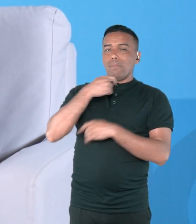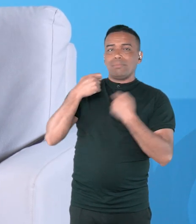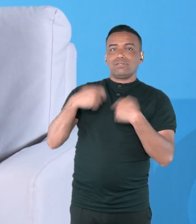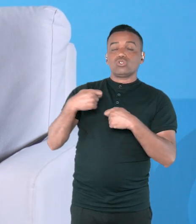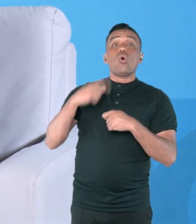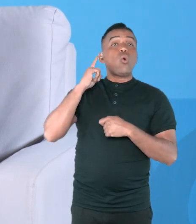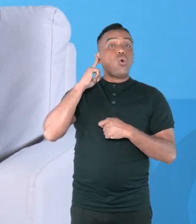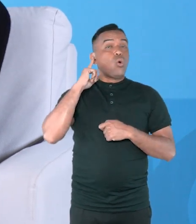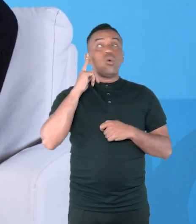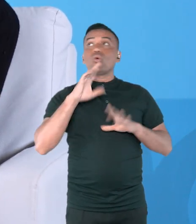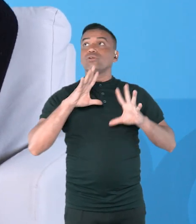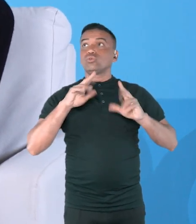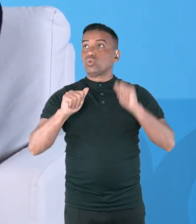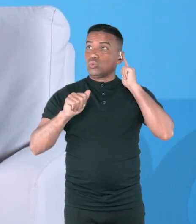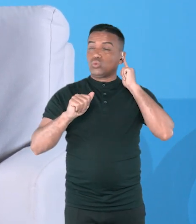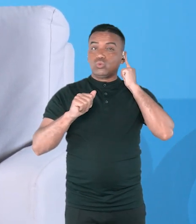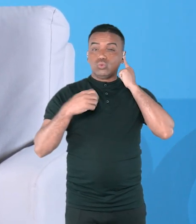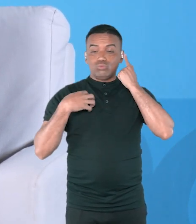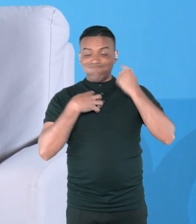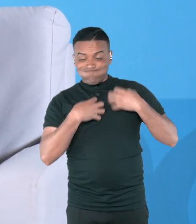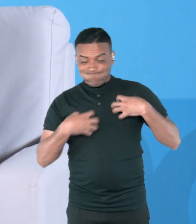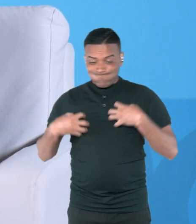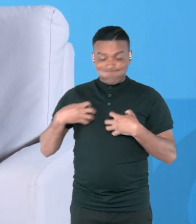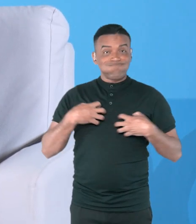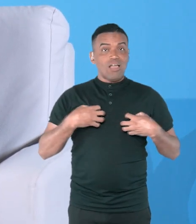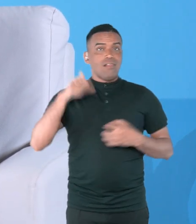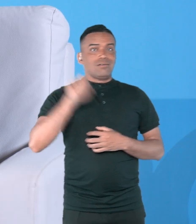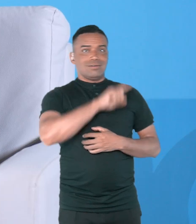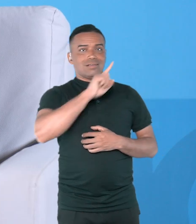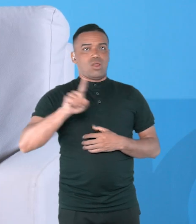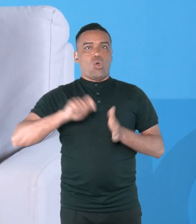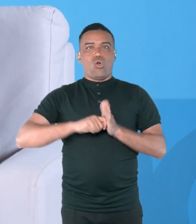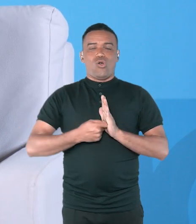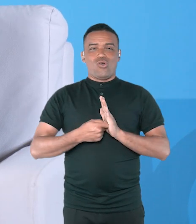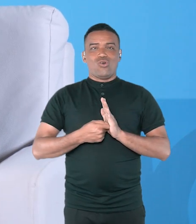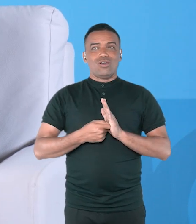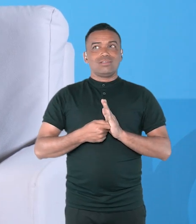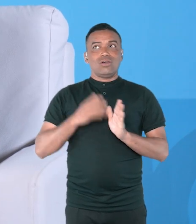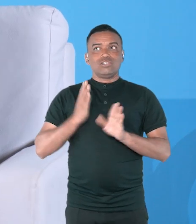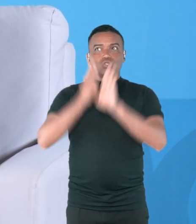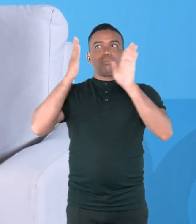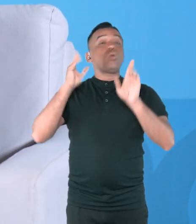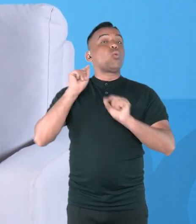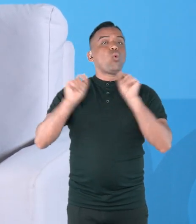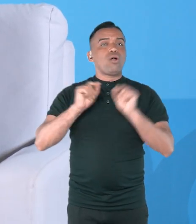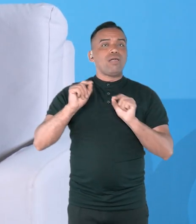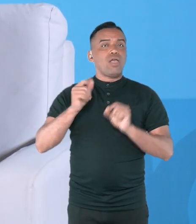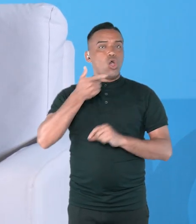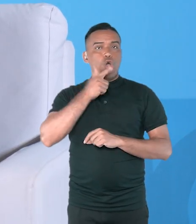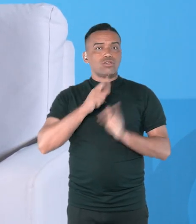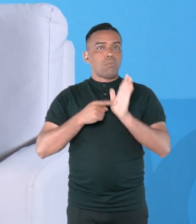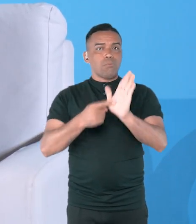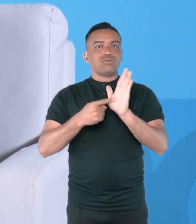negar tudo aquilo que o alvoroçava por dentro, que ele descobriu, que ele conseguiu